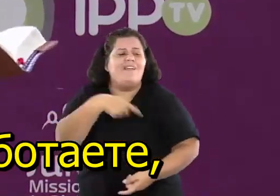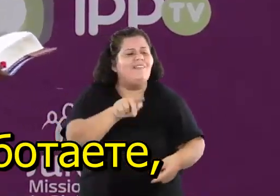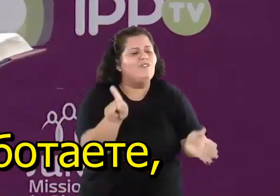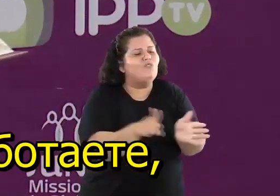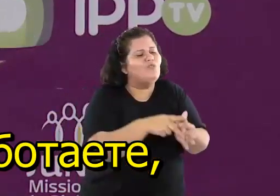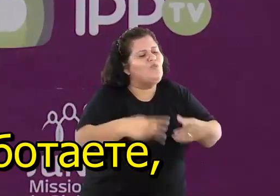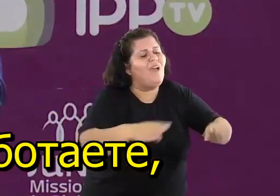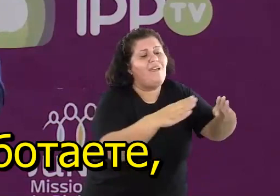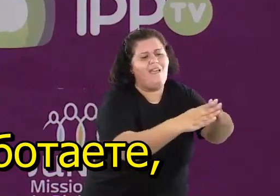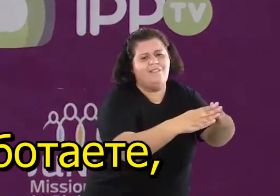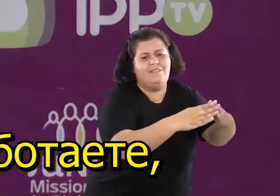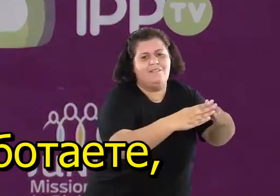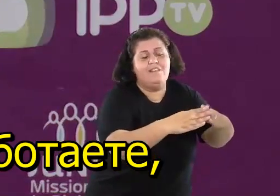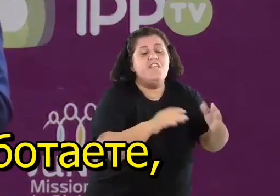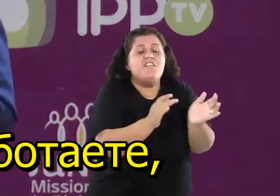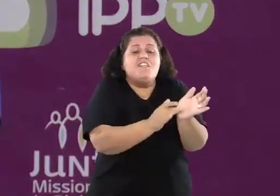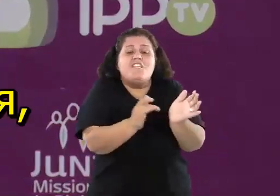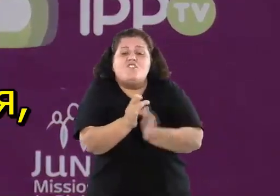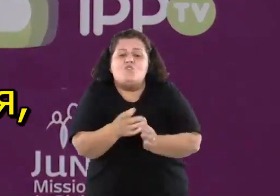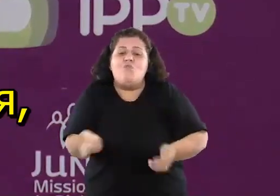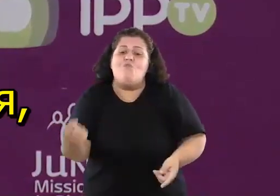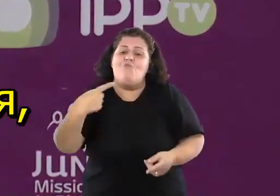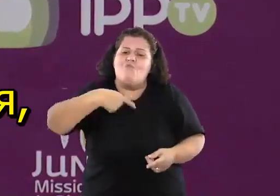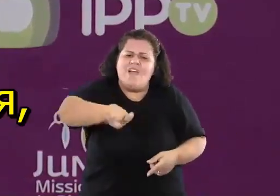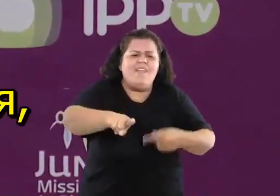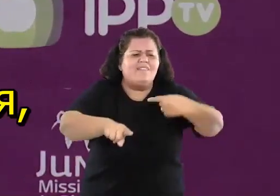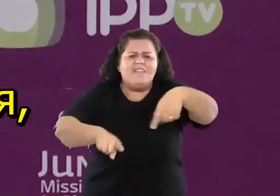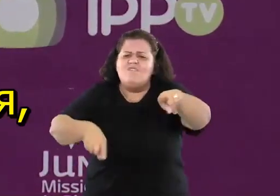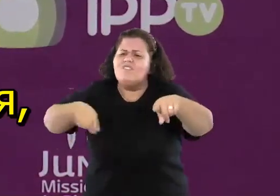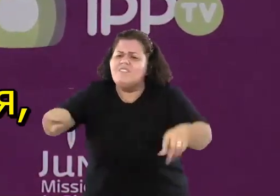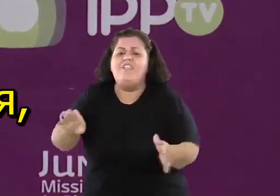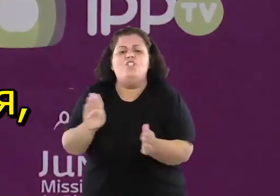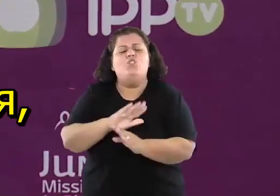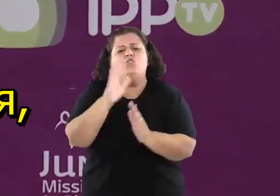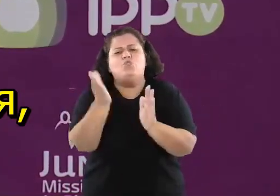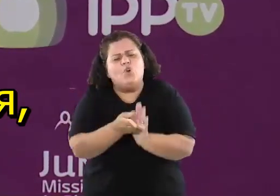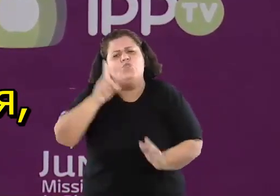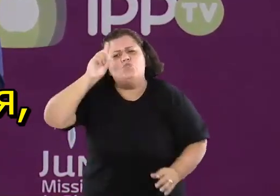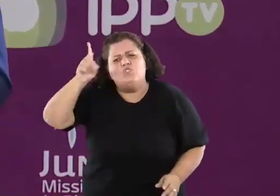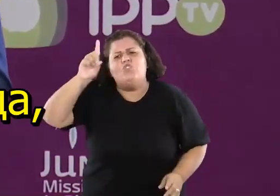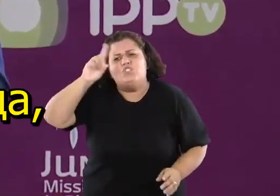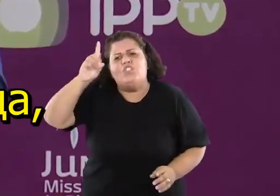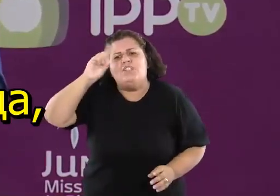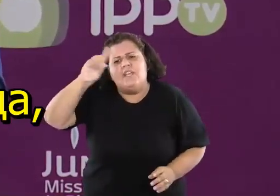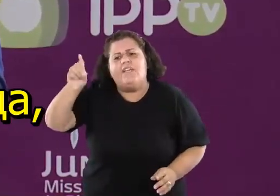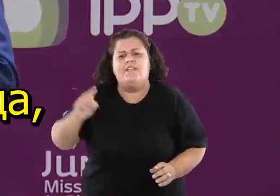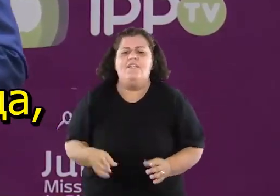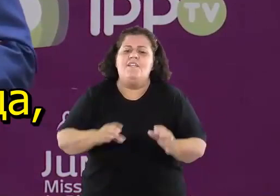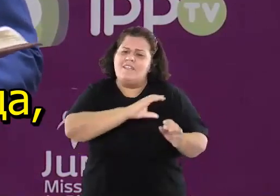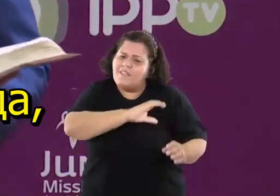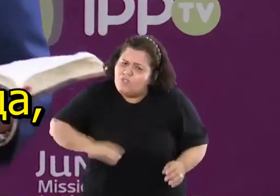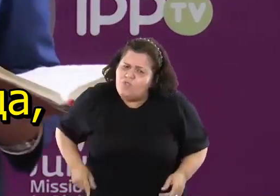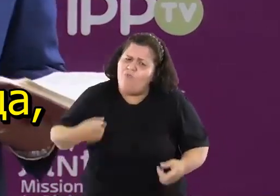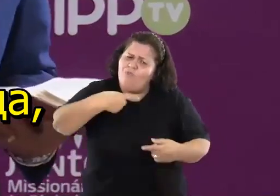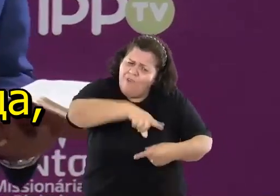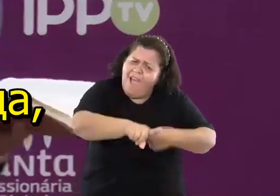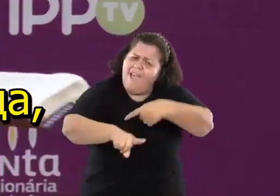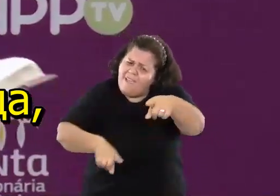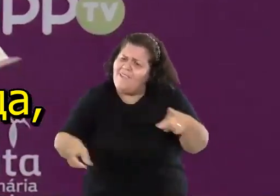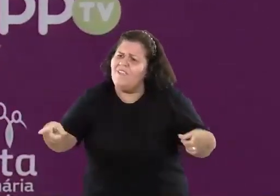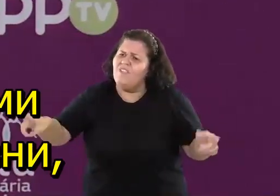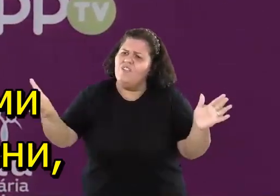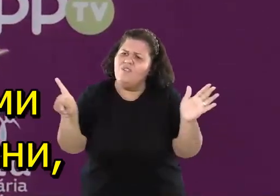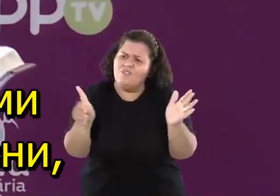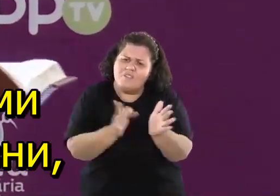na sua cozinha, é lá onde você trabalha, é lá onde você se relaciona, é lá onde você tem luta, é lá onde você tem angústia, é lá onde você tem dor.